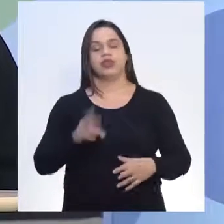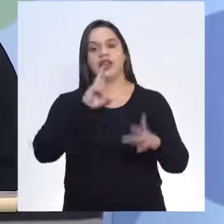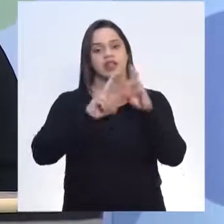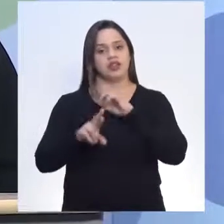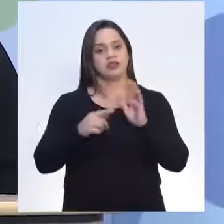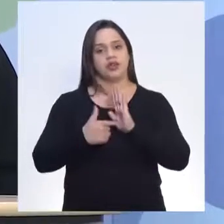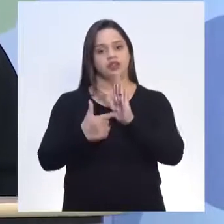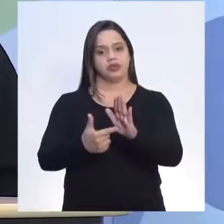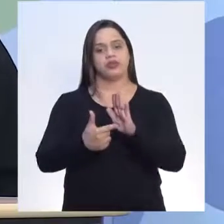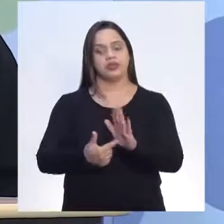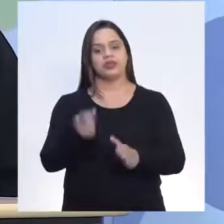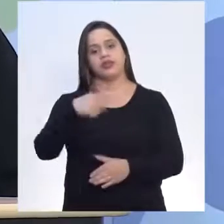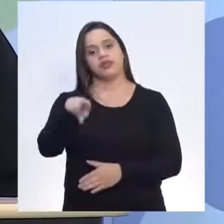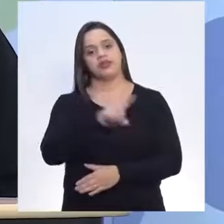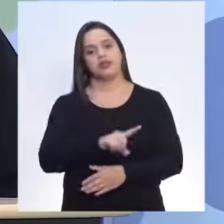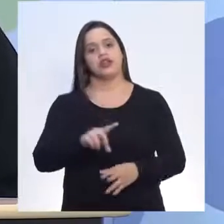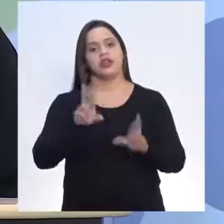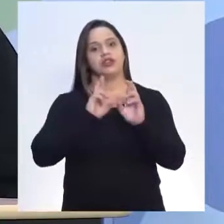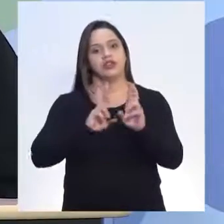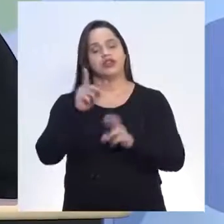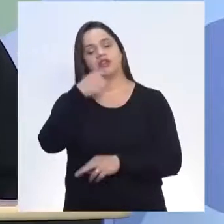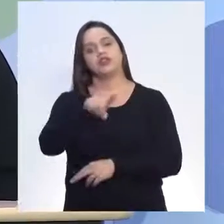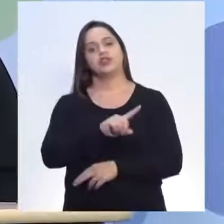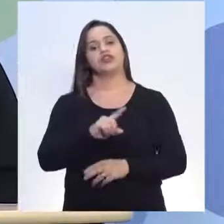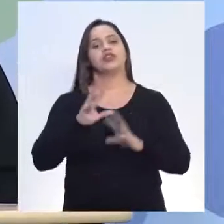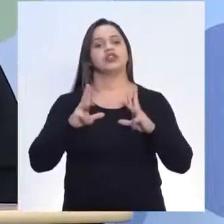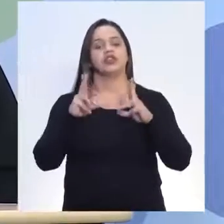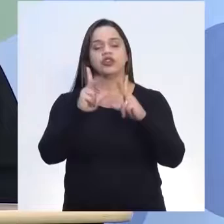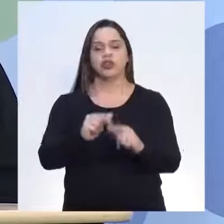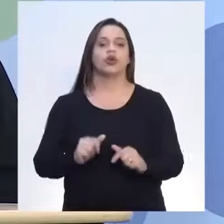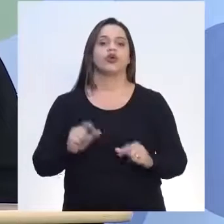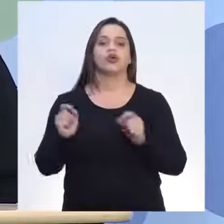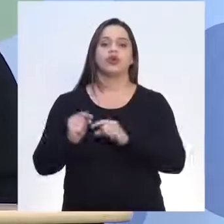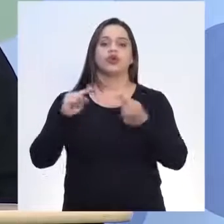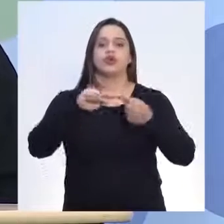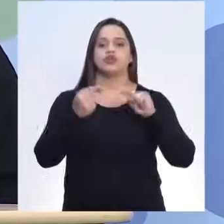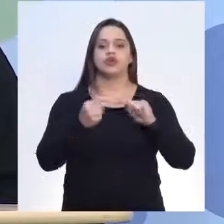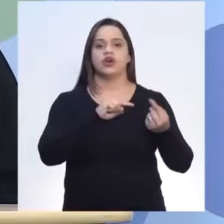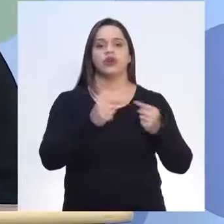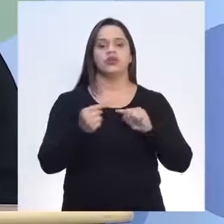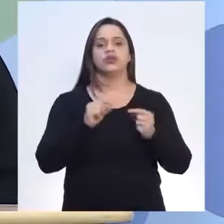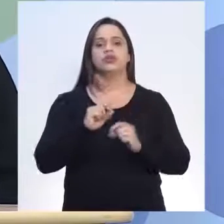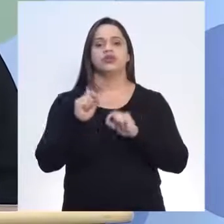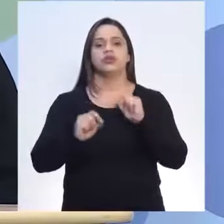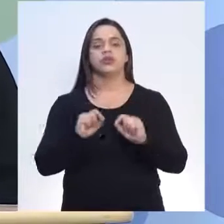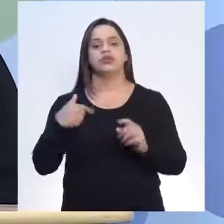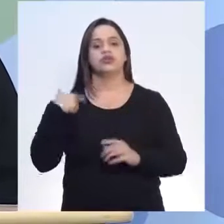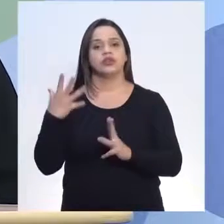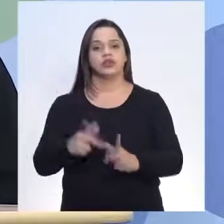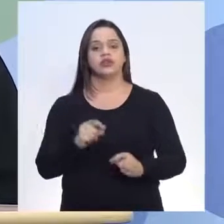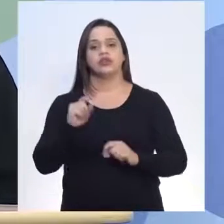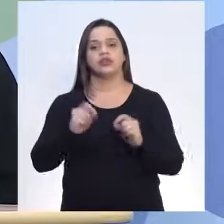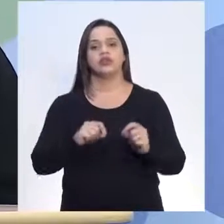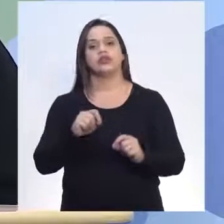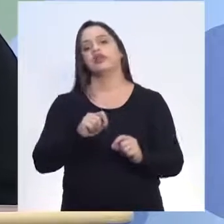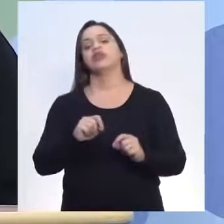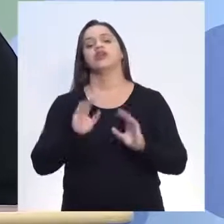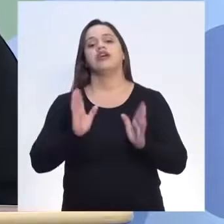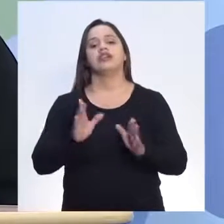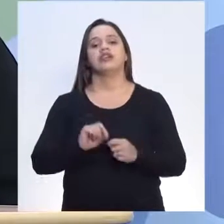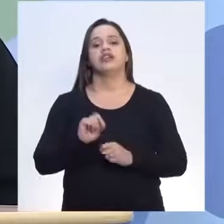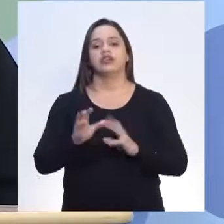respostas, né? A gente espera que sempre com princípios de boa educação, sempre coerentes com aquilo que a gente sugere. Tudo bem? Coloca o